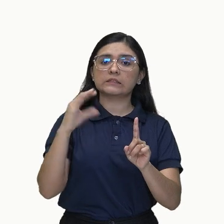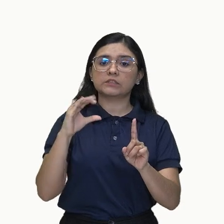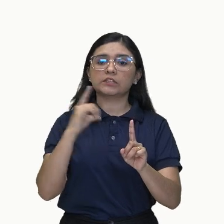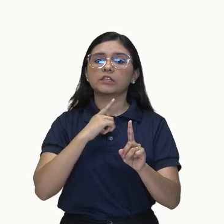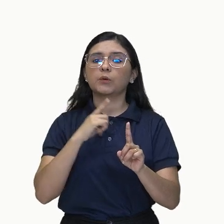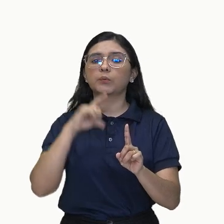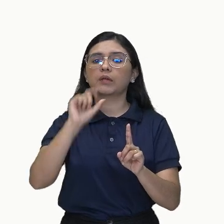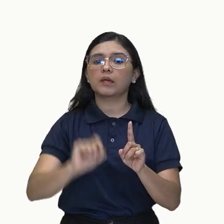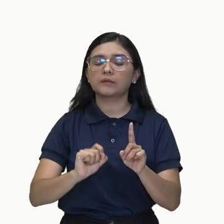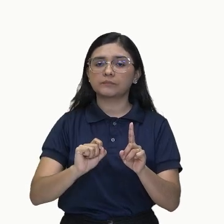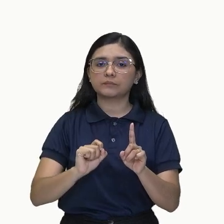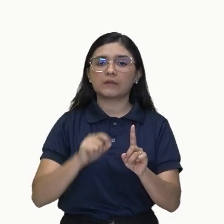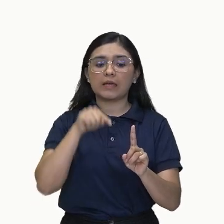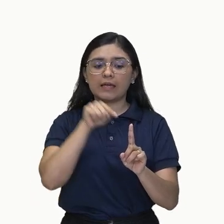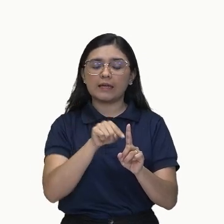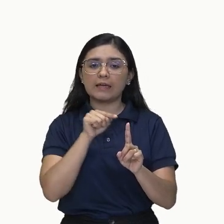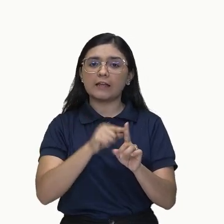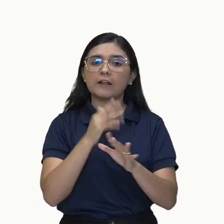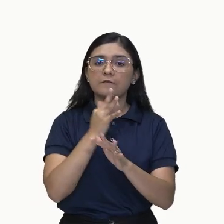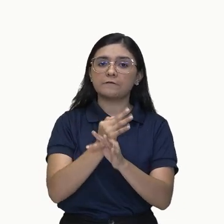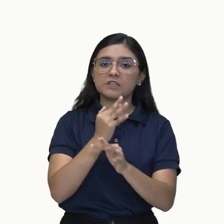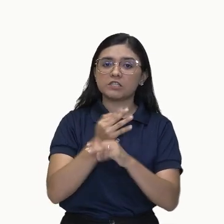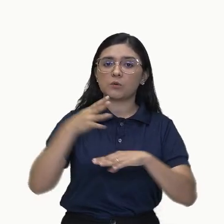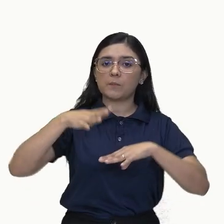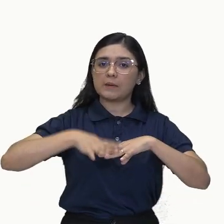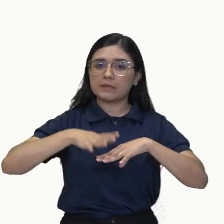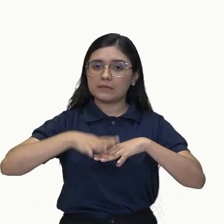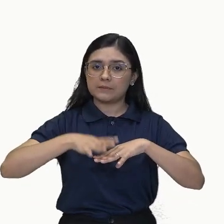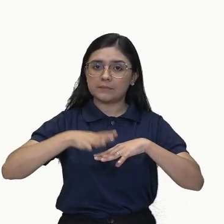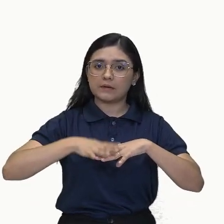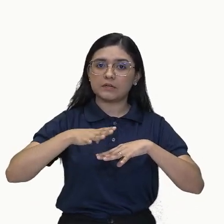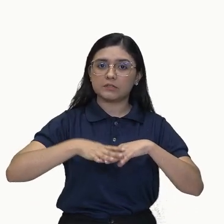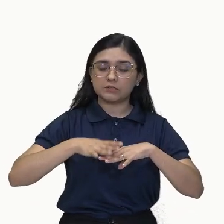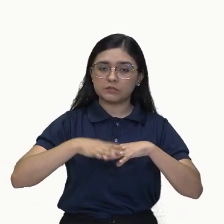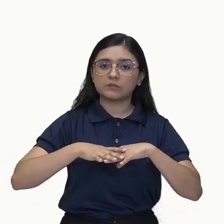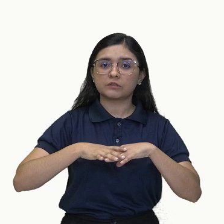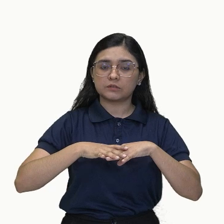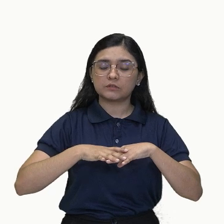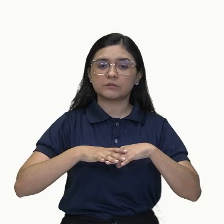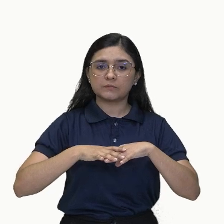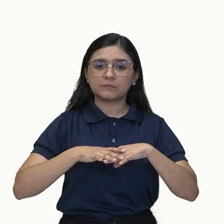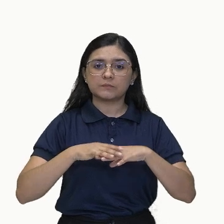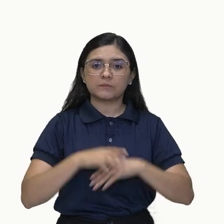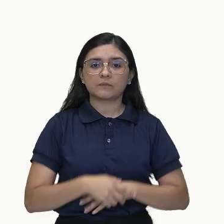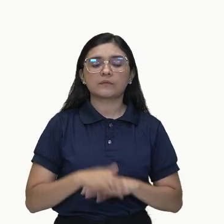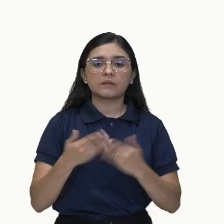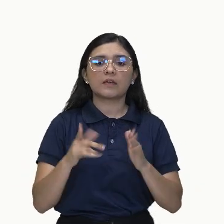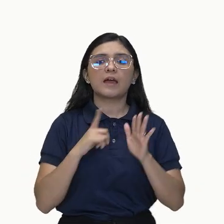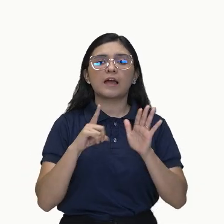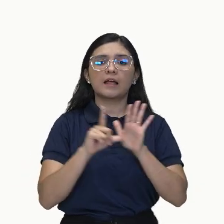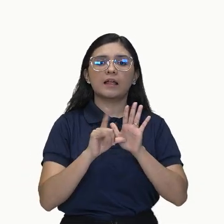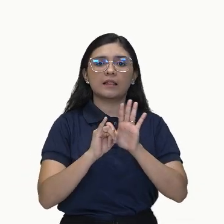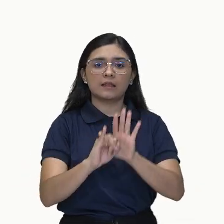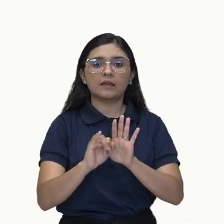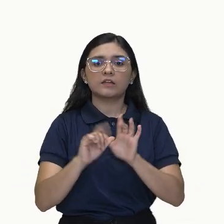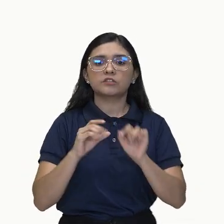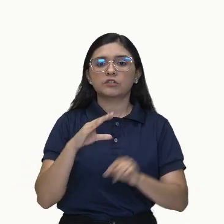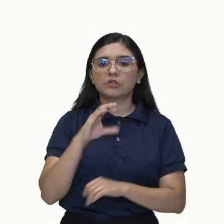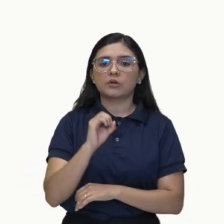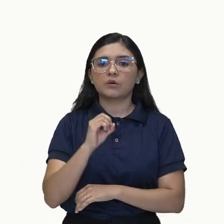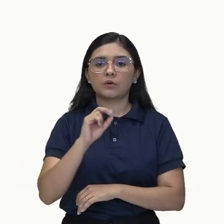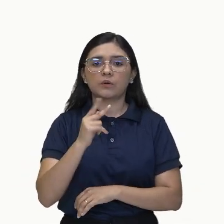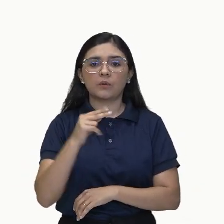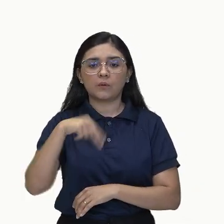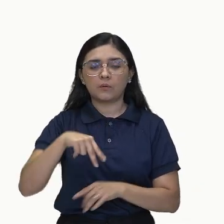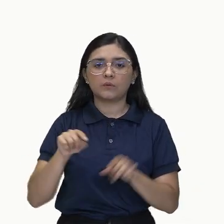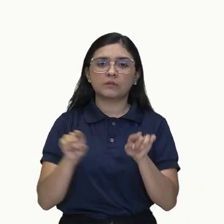temos aí que ele foi um físico matemático que enunciou a lei de Ohm e definiu o conceito